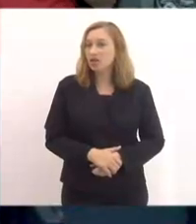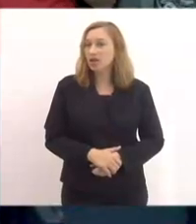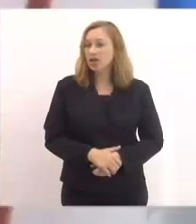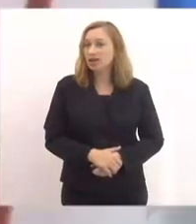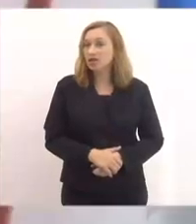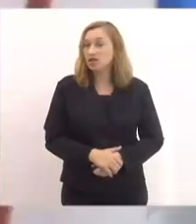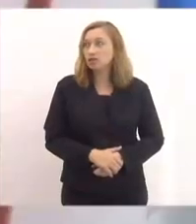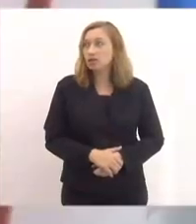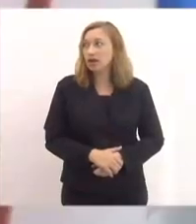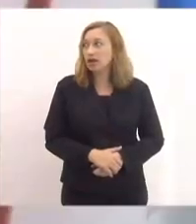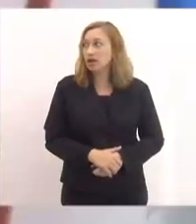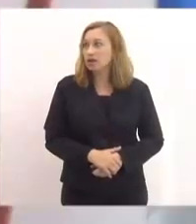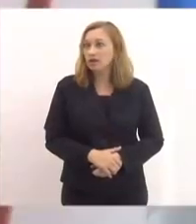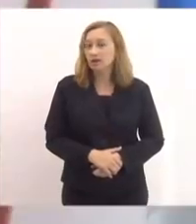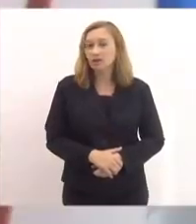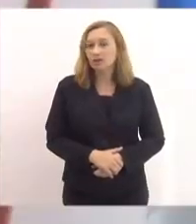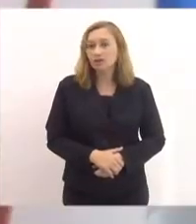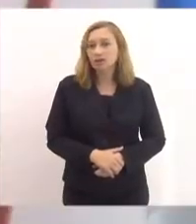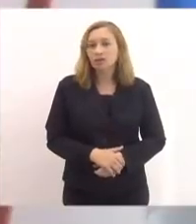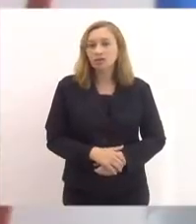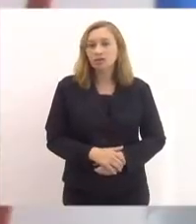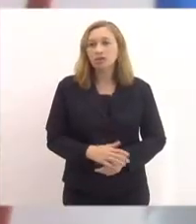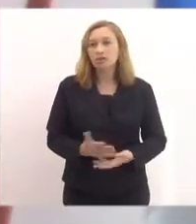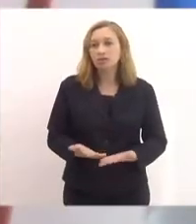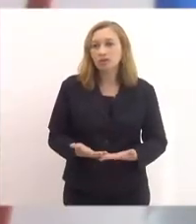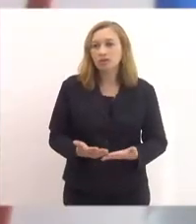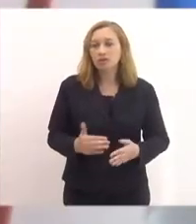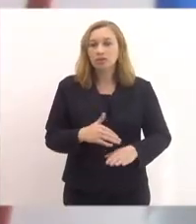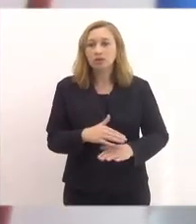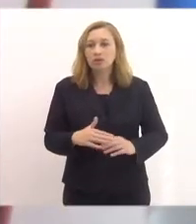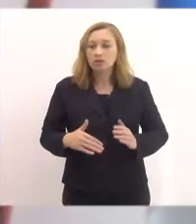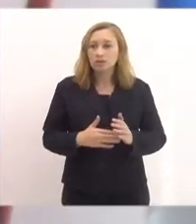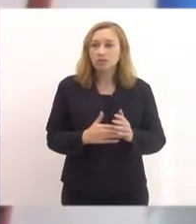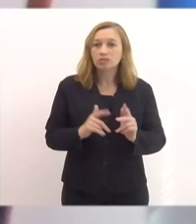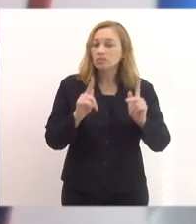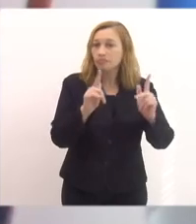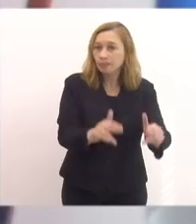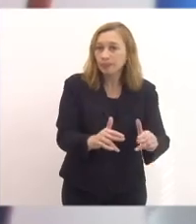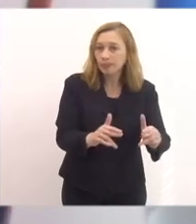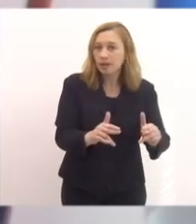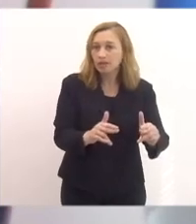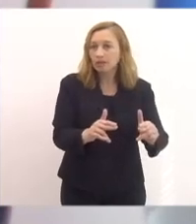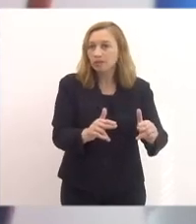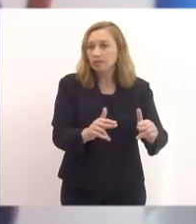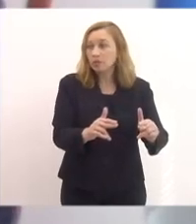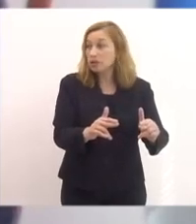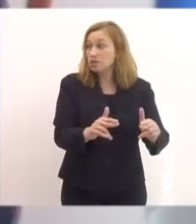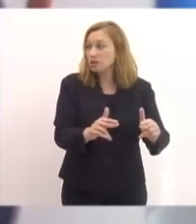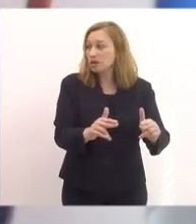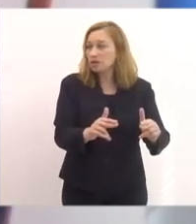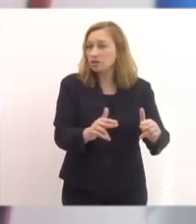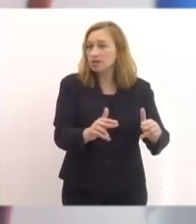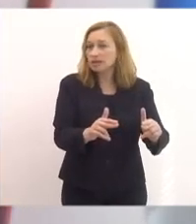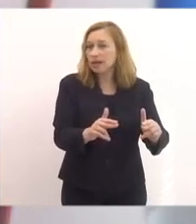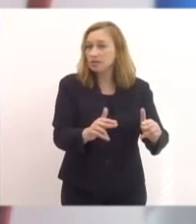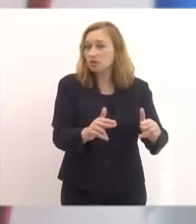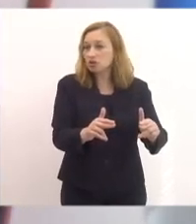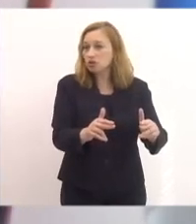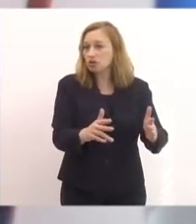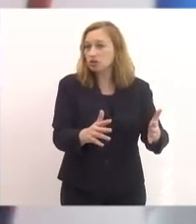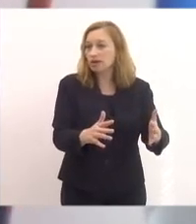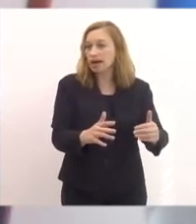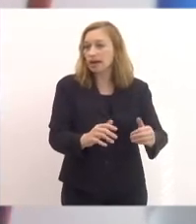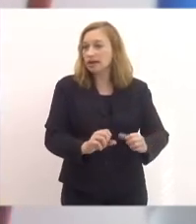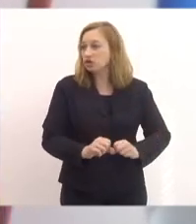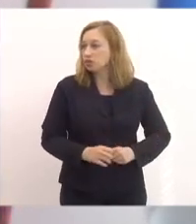começa com uma frase muito boa, não tem um contra o outro aqui, está todo mundo do mesmo lado. E a corporação vai resolver os problemas e ainda vai faltar muita gente para fazer